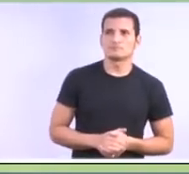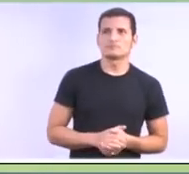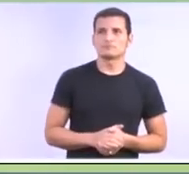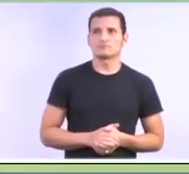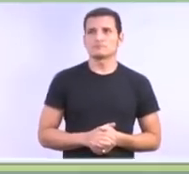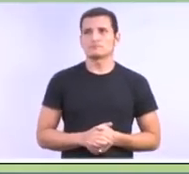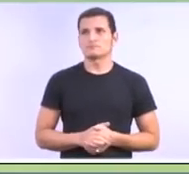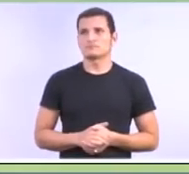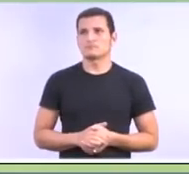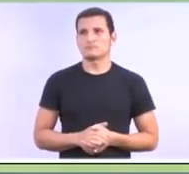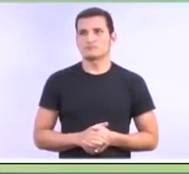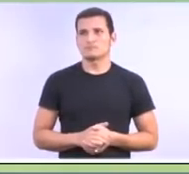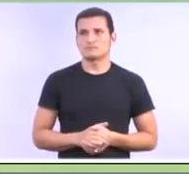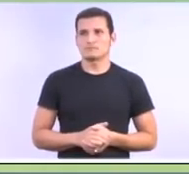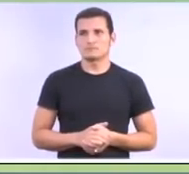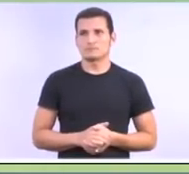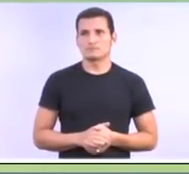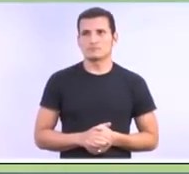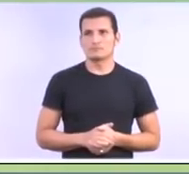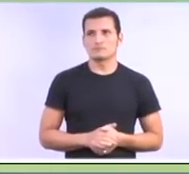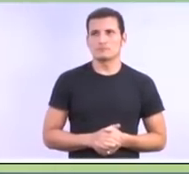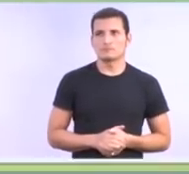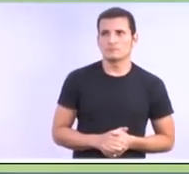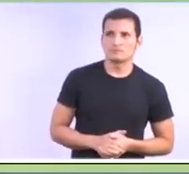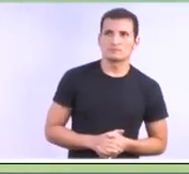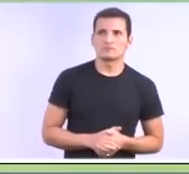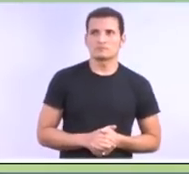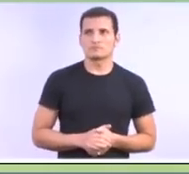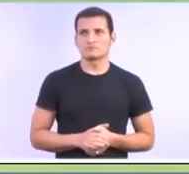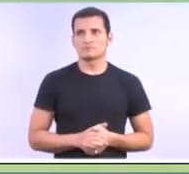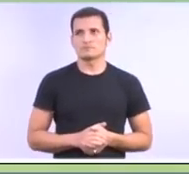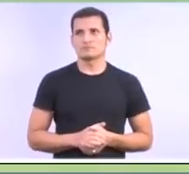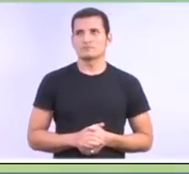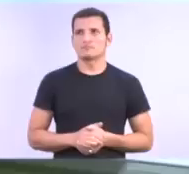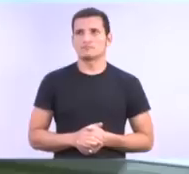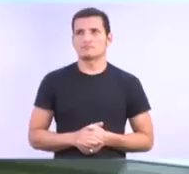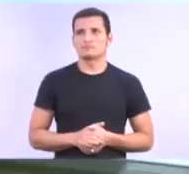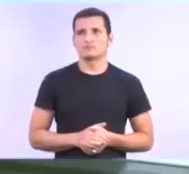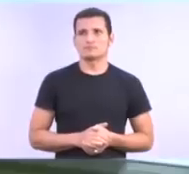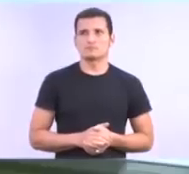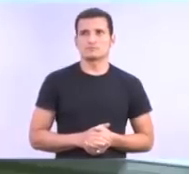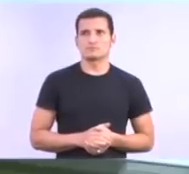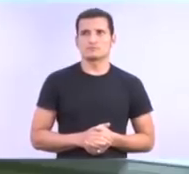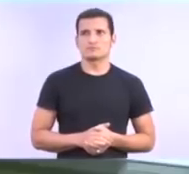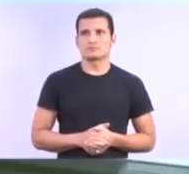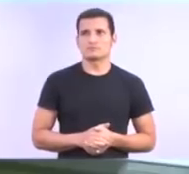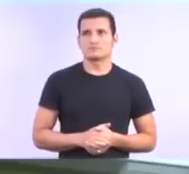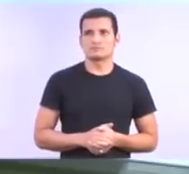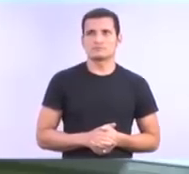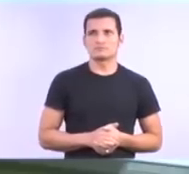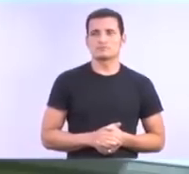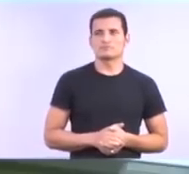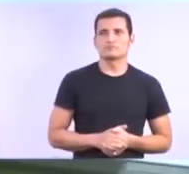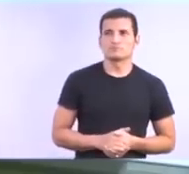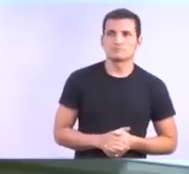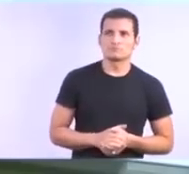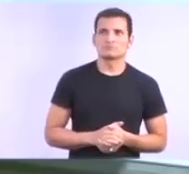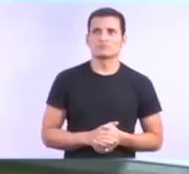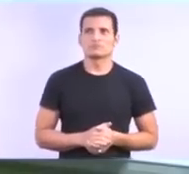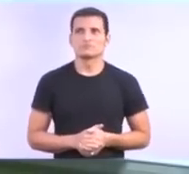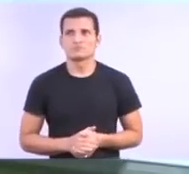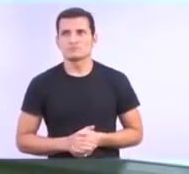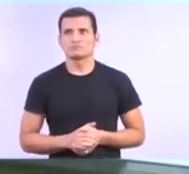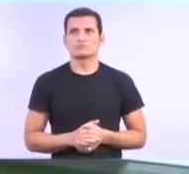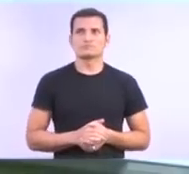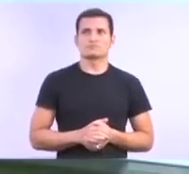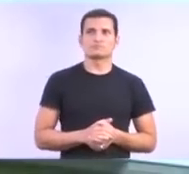E detalhe, gente, é igual. Você aprendeu a fazer isso, não tem outro segredo. É sempre assim.